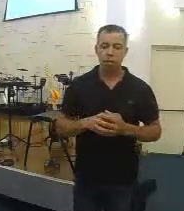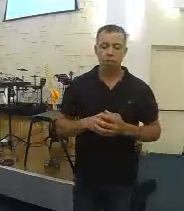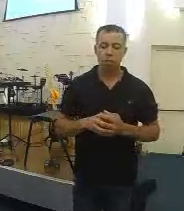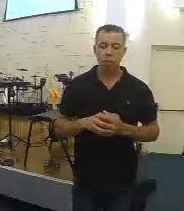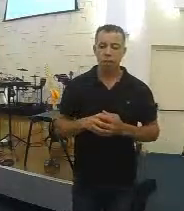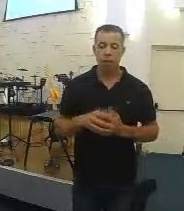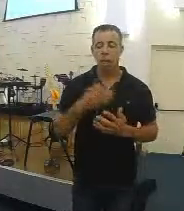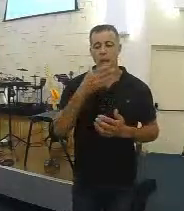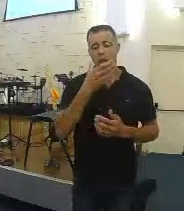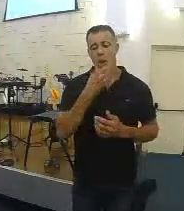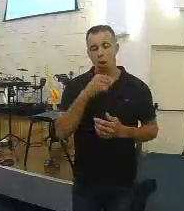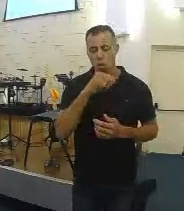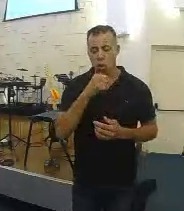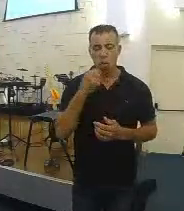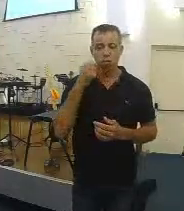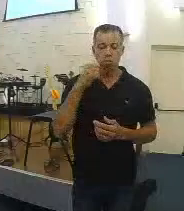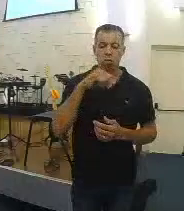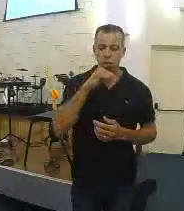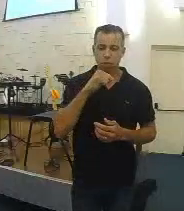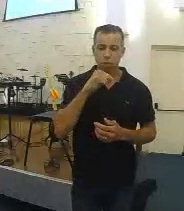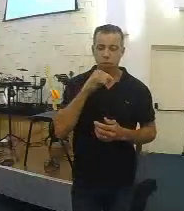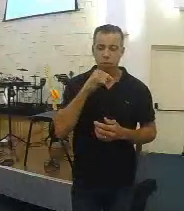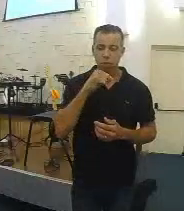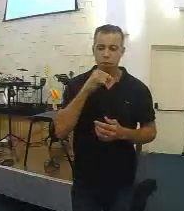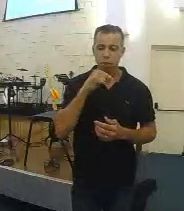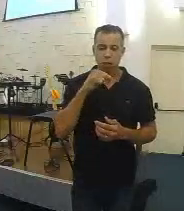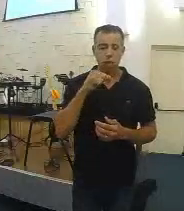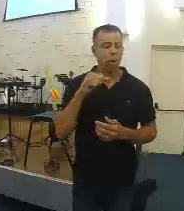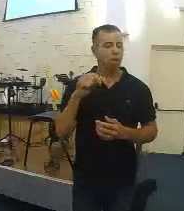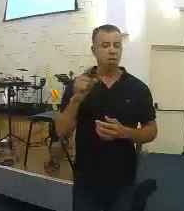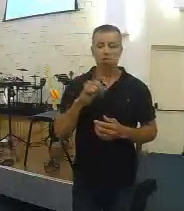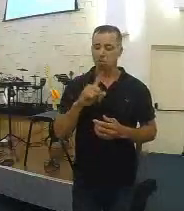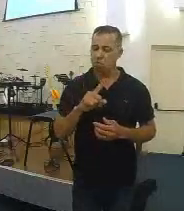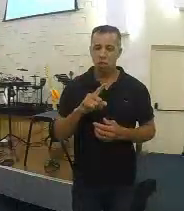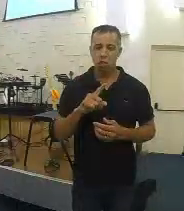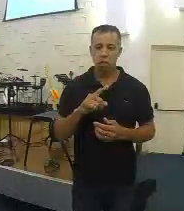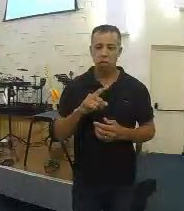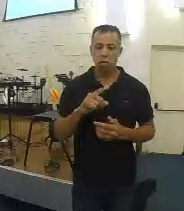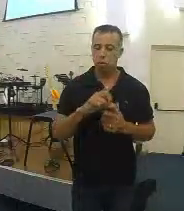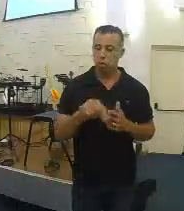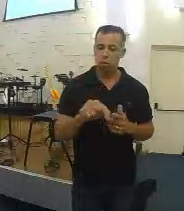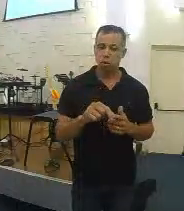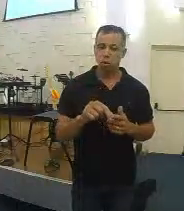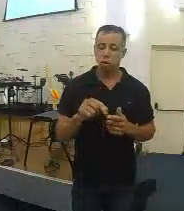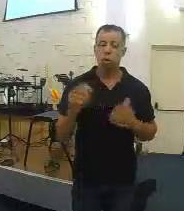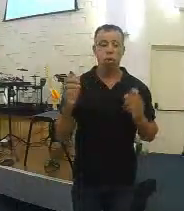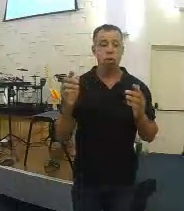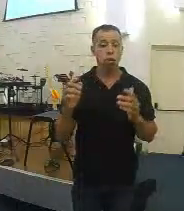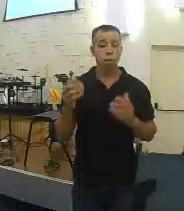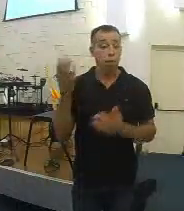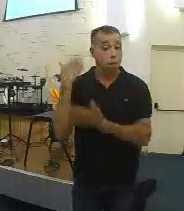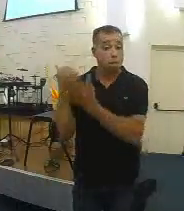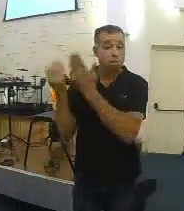pais estabeleceram um limite para o filho. Irmãos, nos dias de Mica,